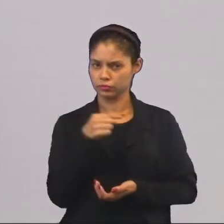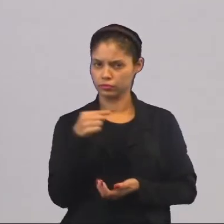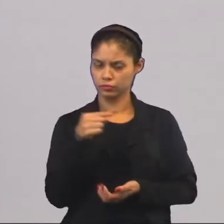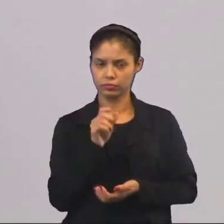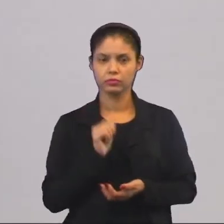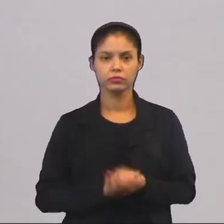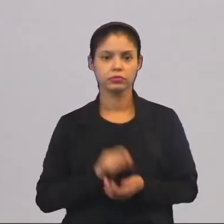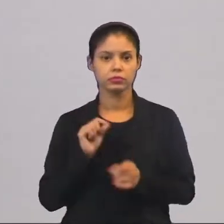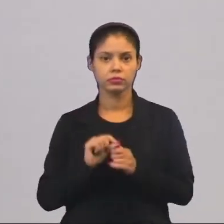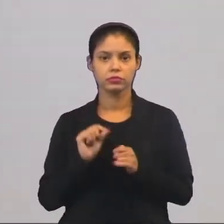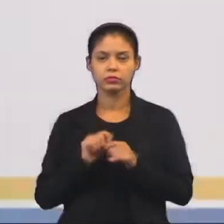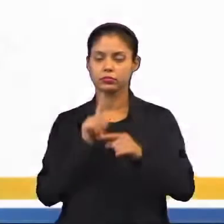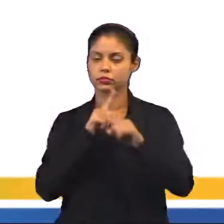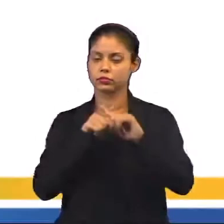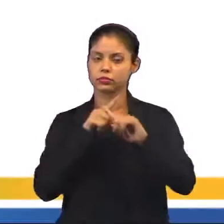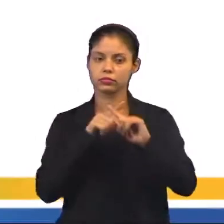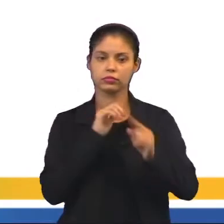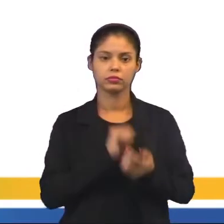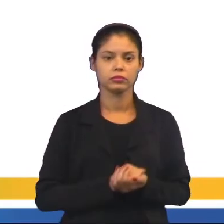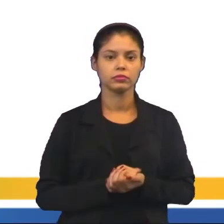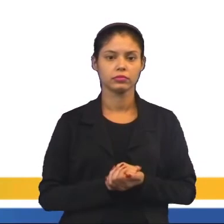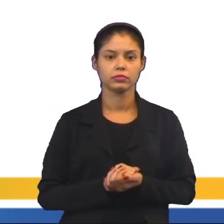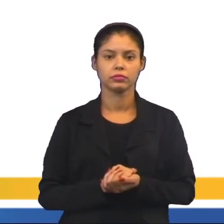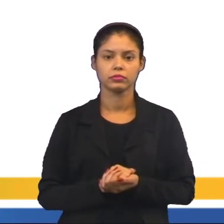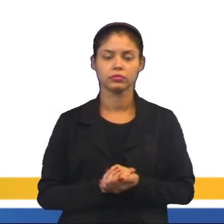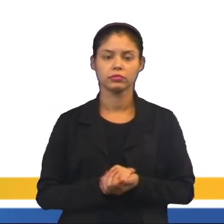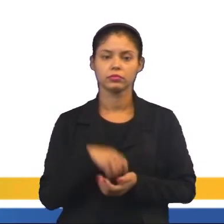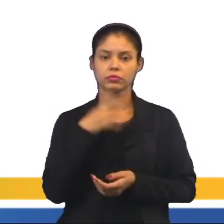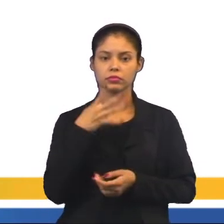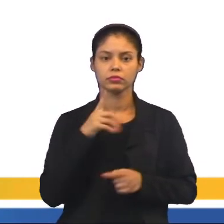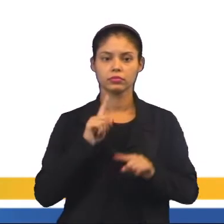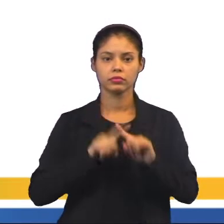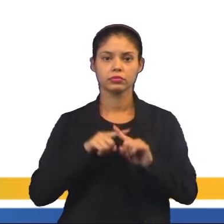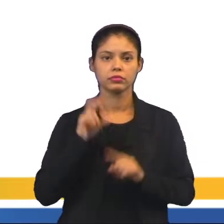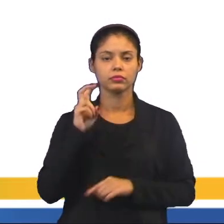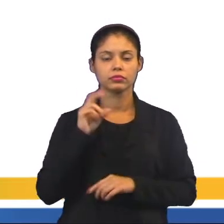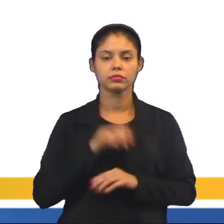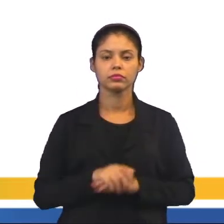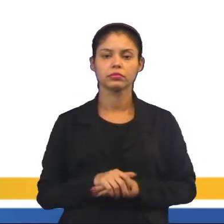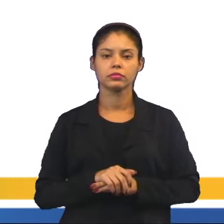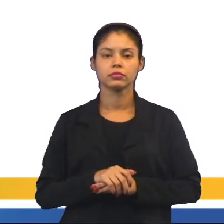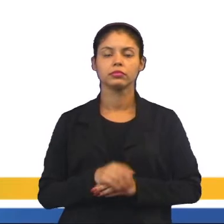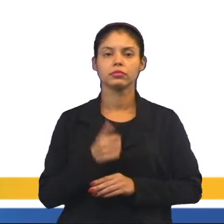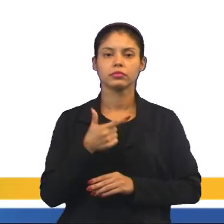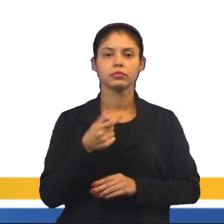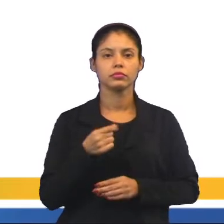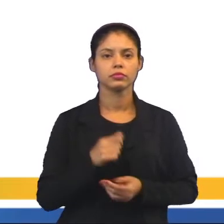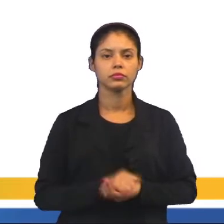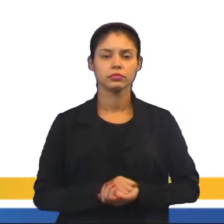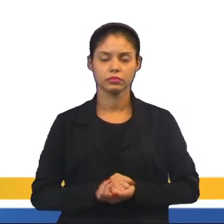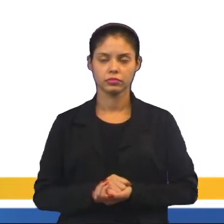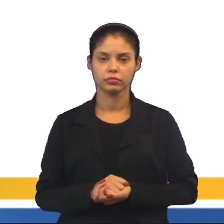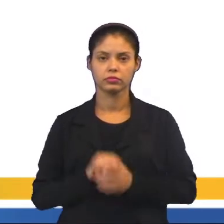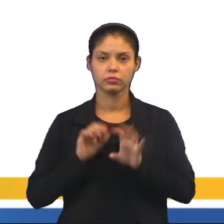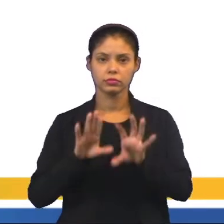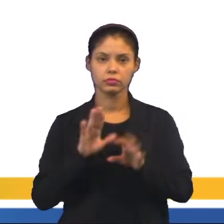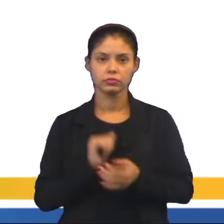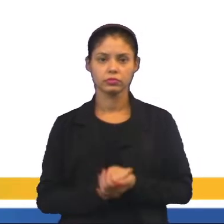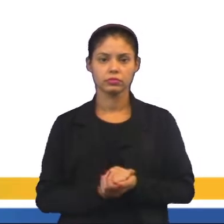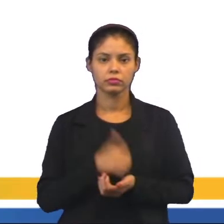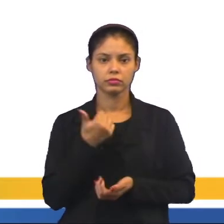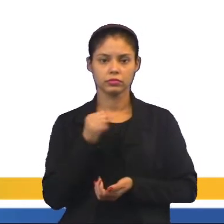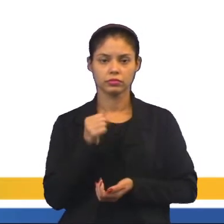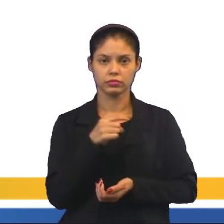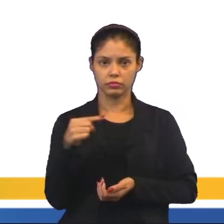negativo. Aí eu faço a multiplicação de 4 vezes 5, que é igual a 20. Ficando